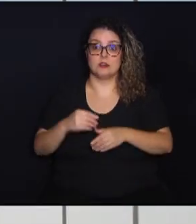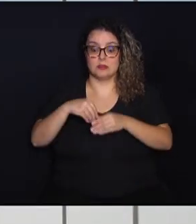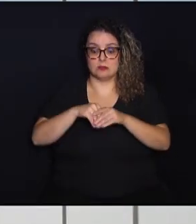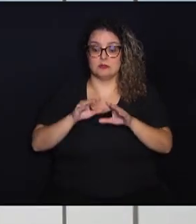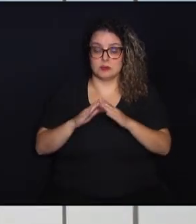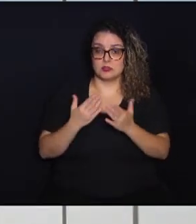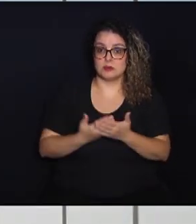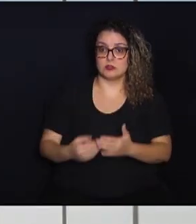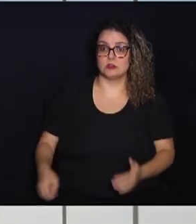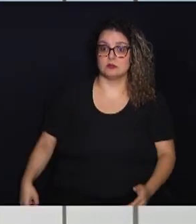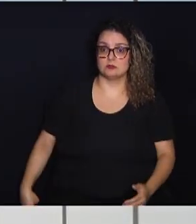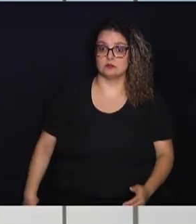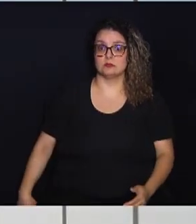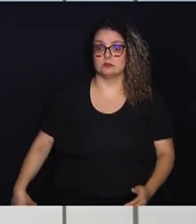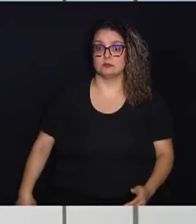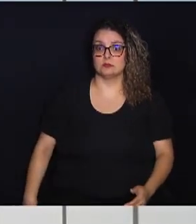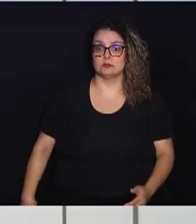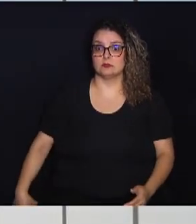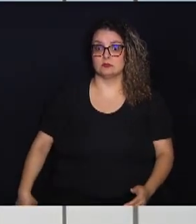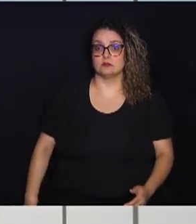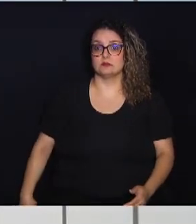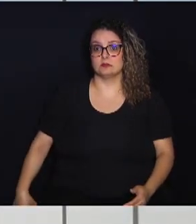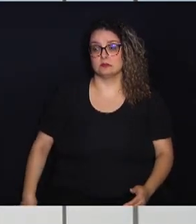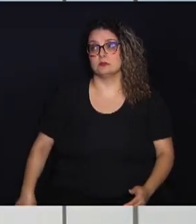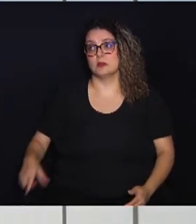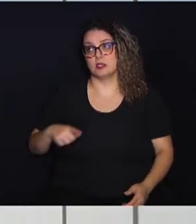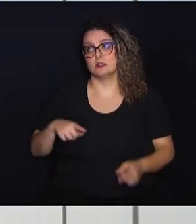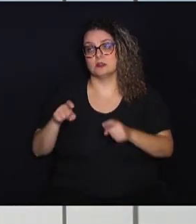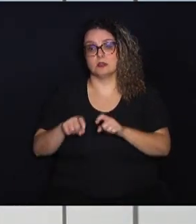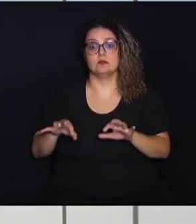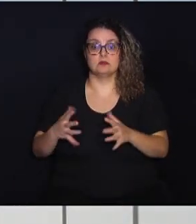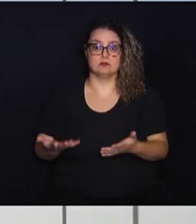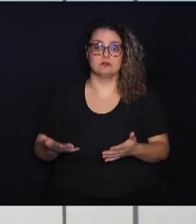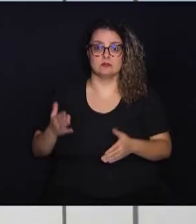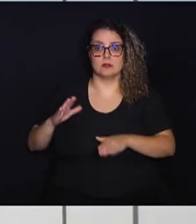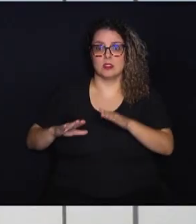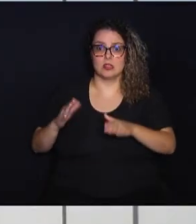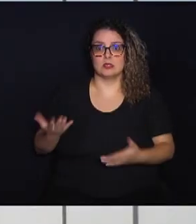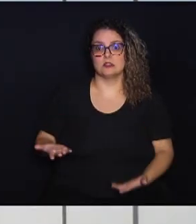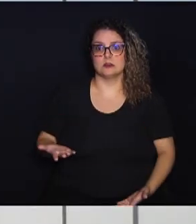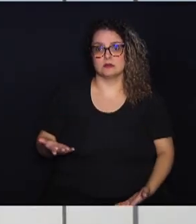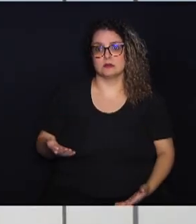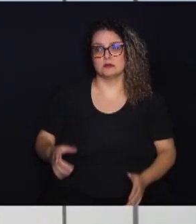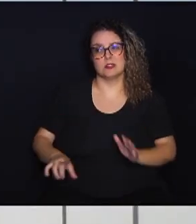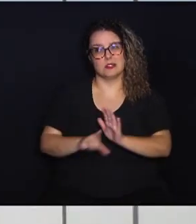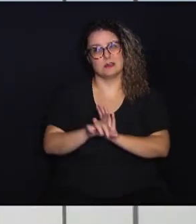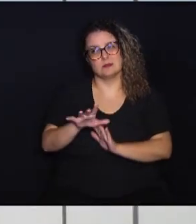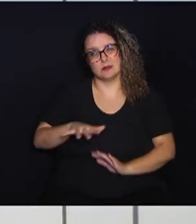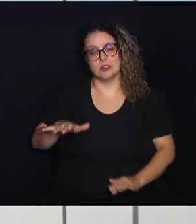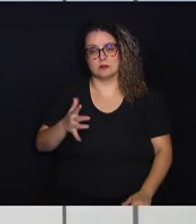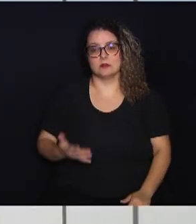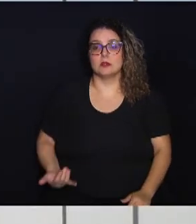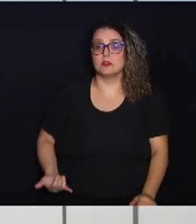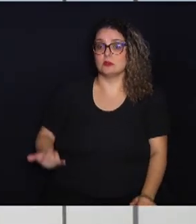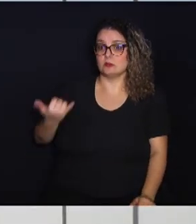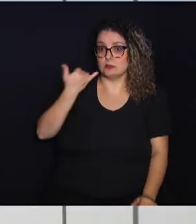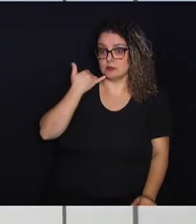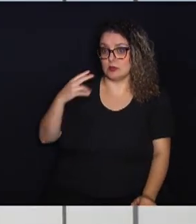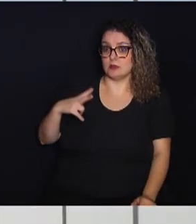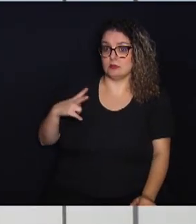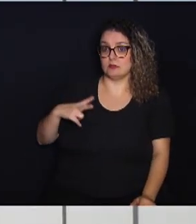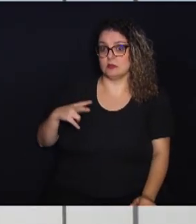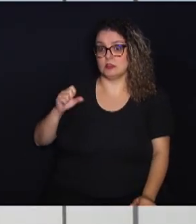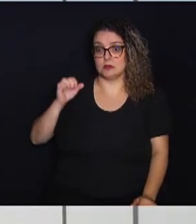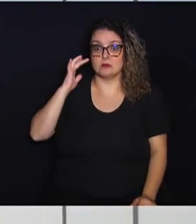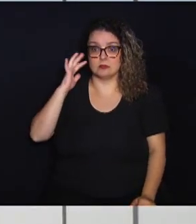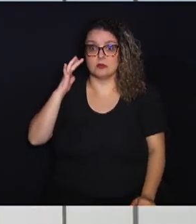escolas. Mas para isso tem os computadores, que eu acho que a lei não vai, talvez, por aí, né? Então, o celular pessoal, sim, eu